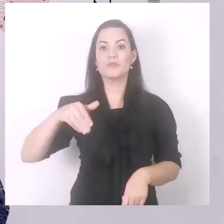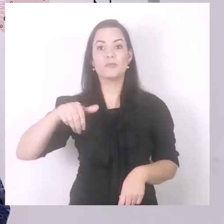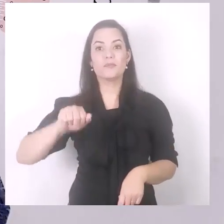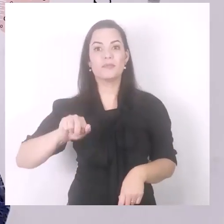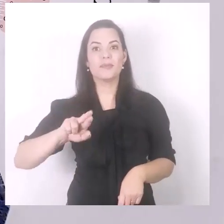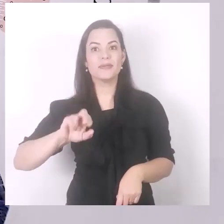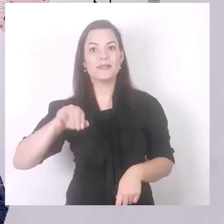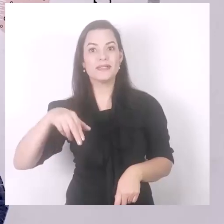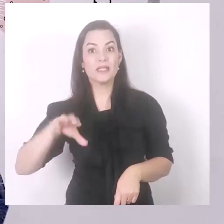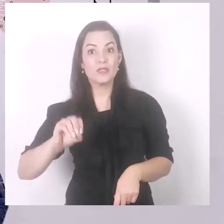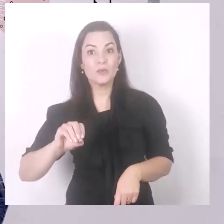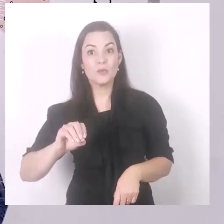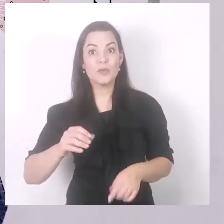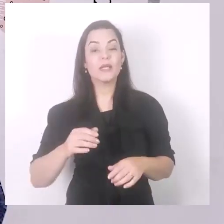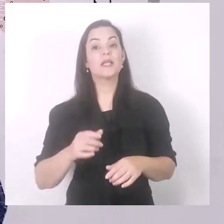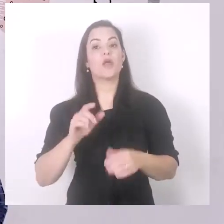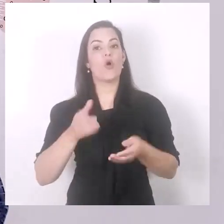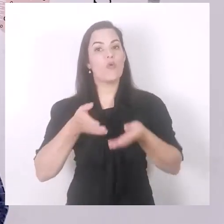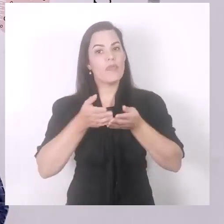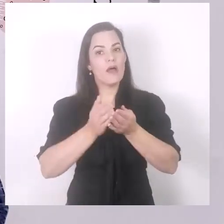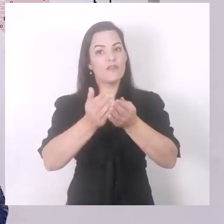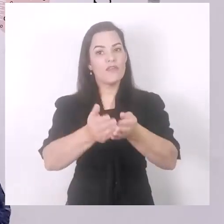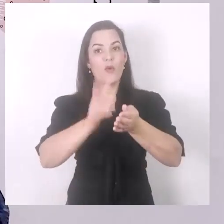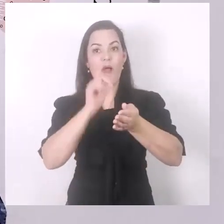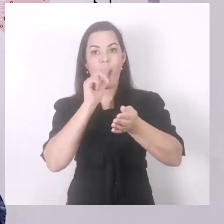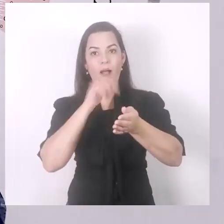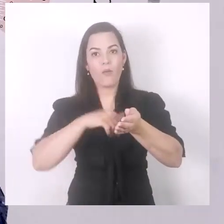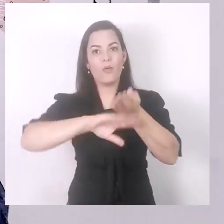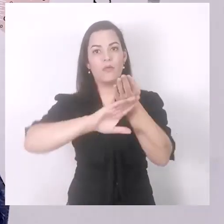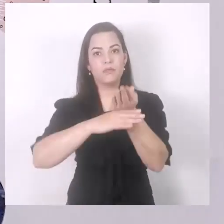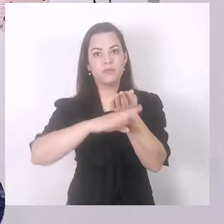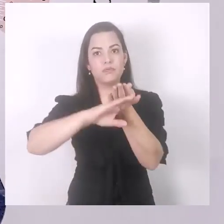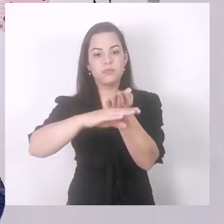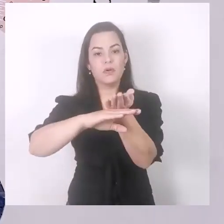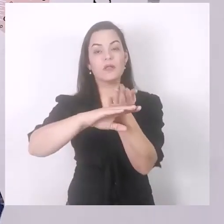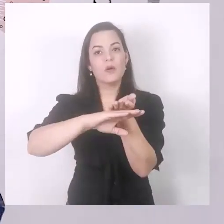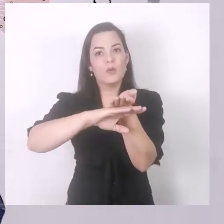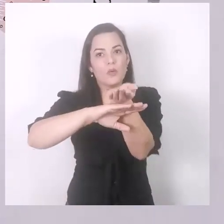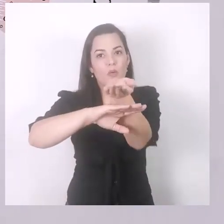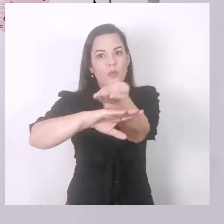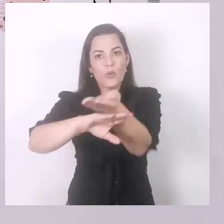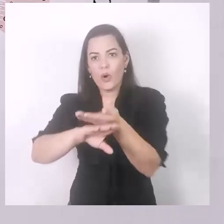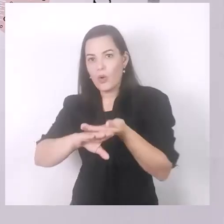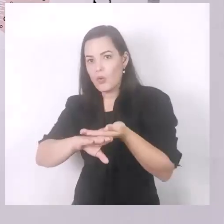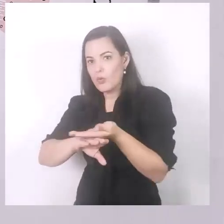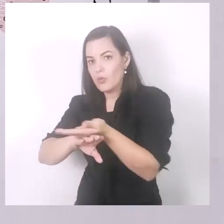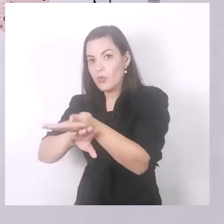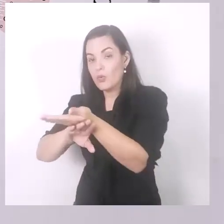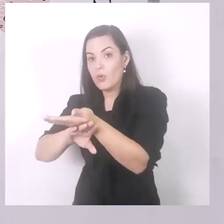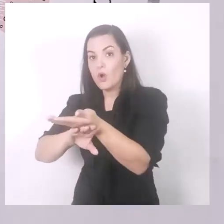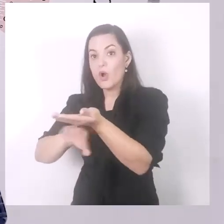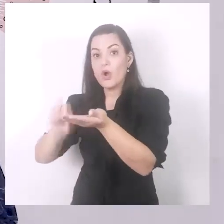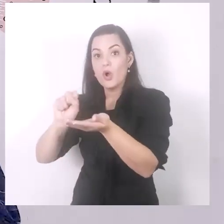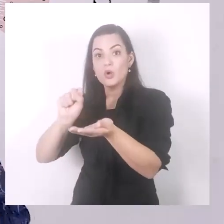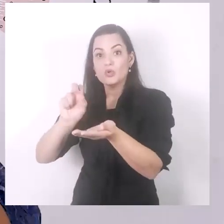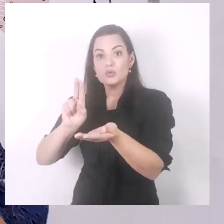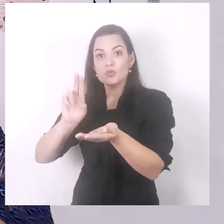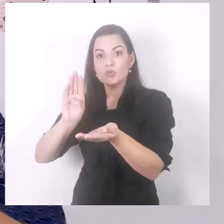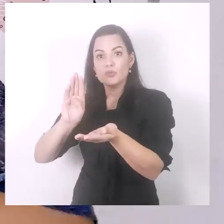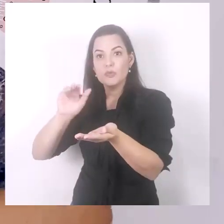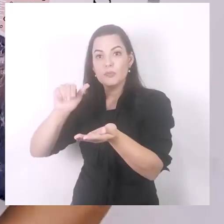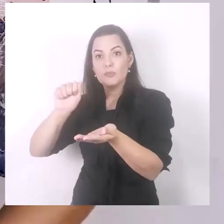navios uma hora indo por cima da água e os submarinos indo por baixo.